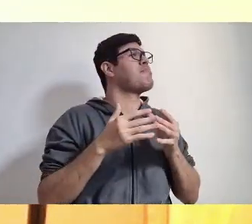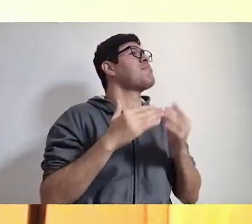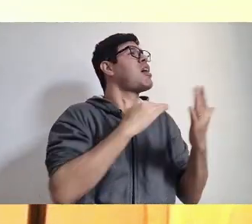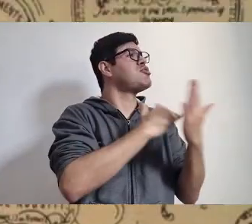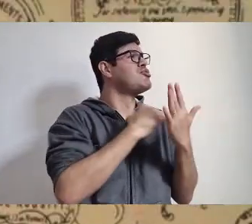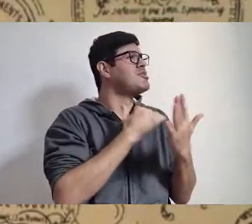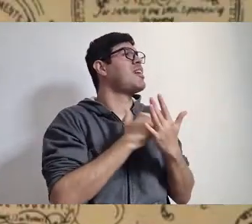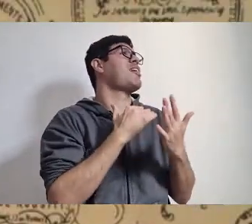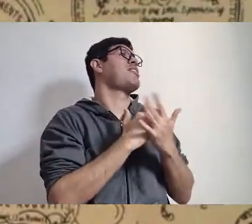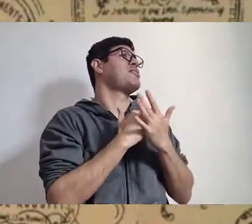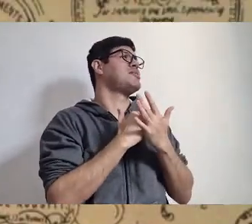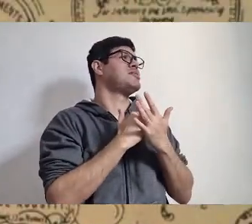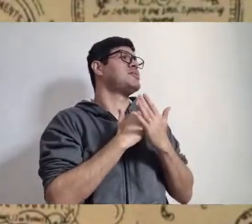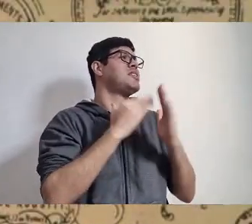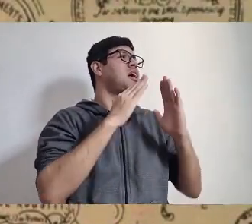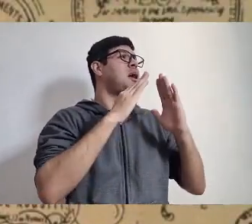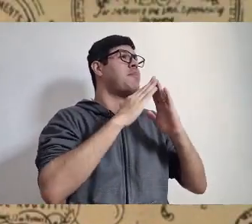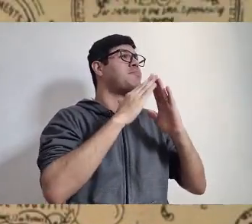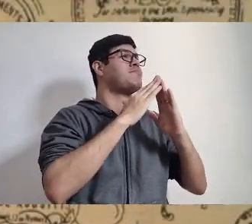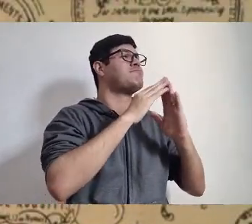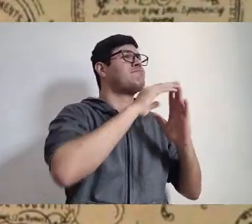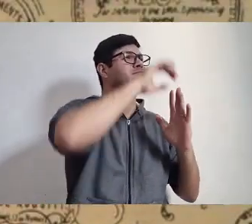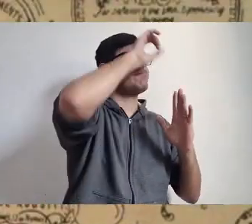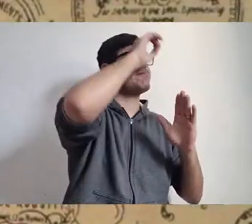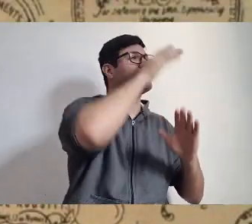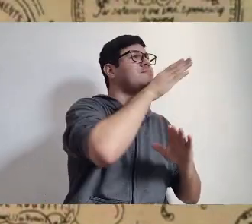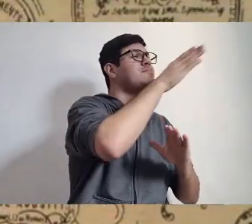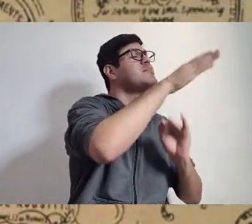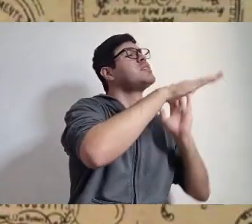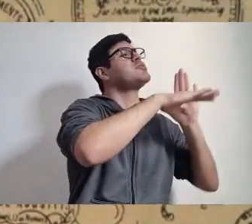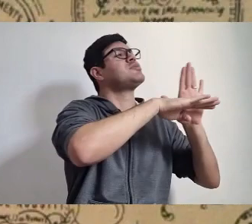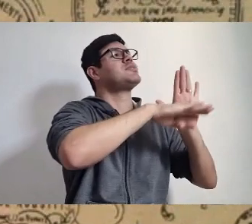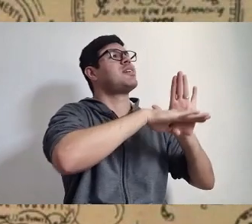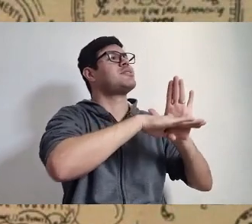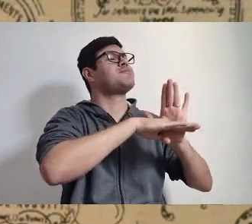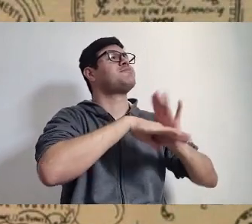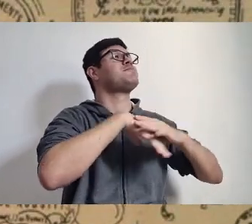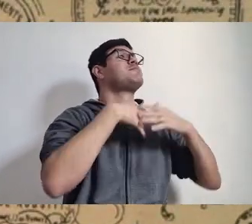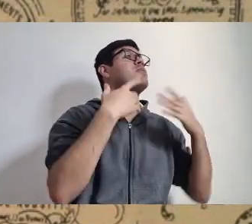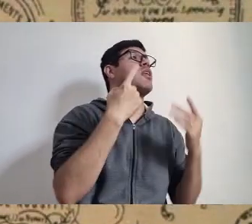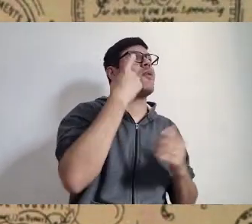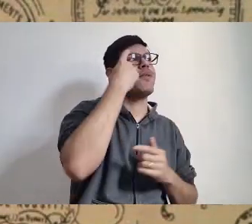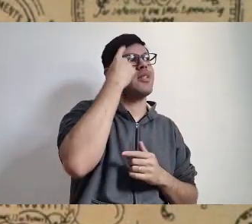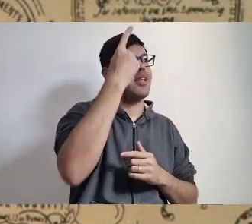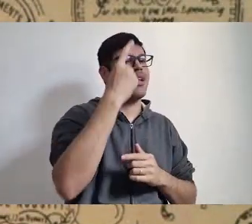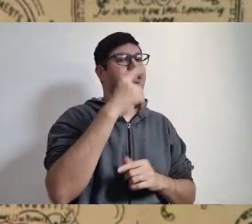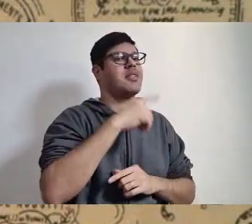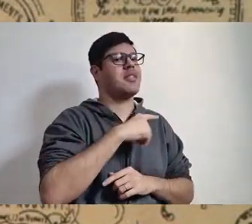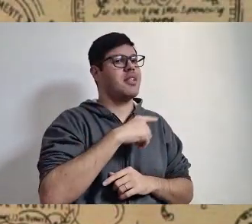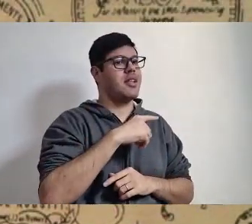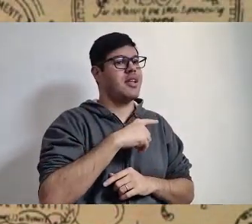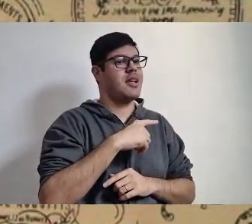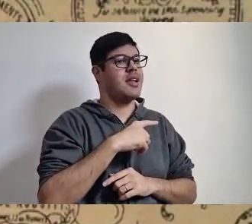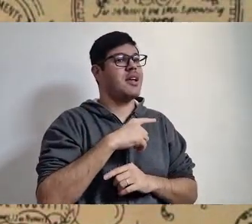vamos correr com a Santa Casa. E aí, através disso, a gente teve essa ideia. Tem uma projeção de